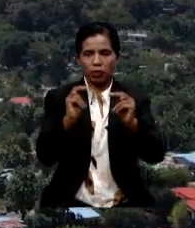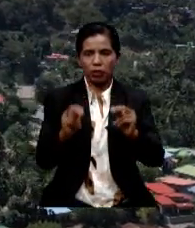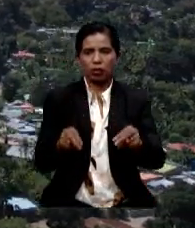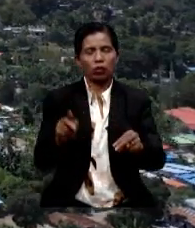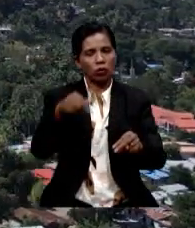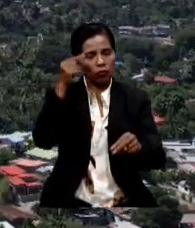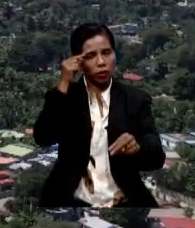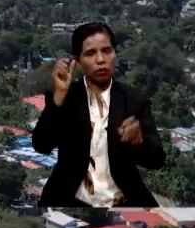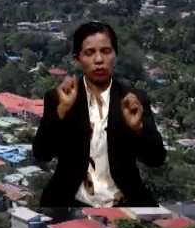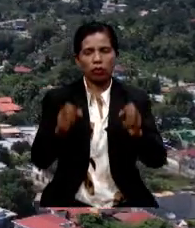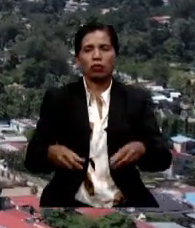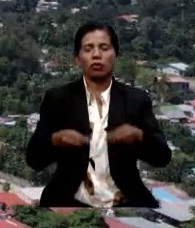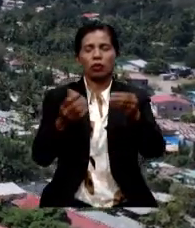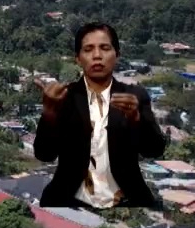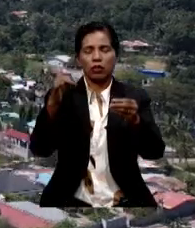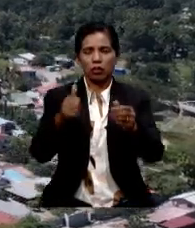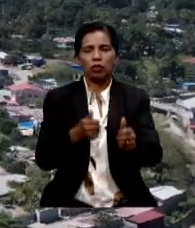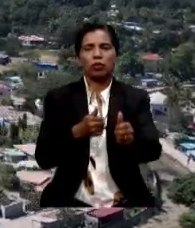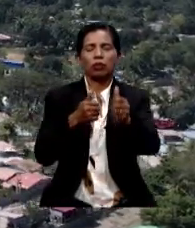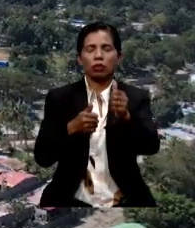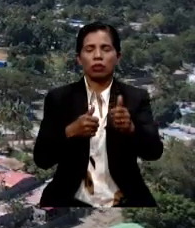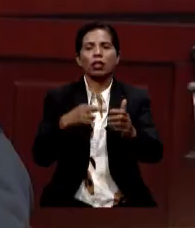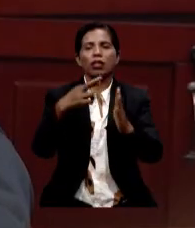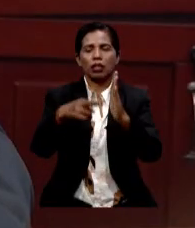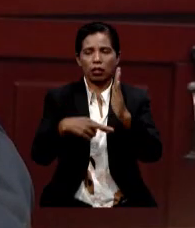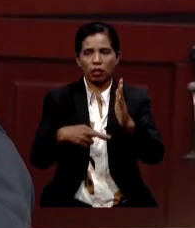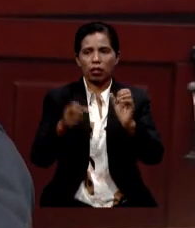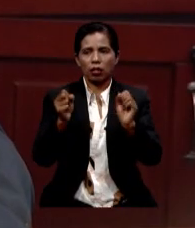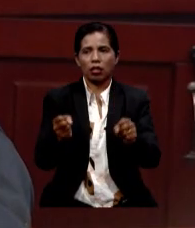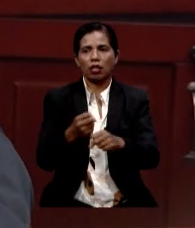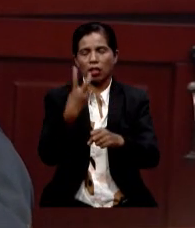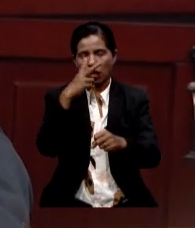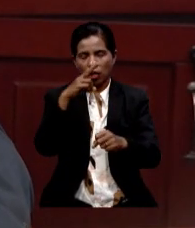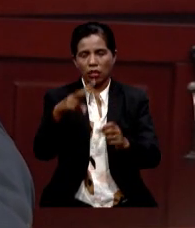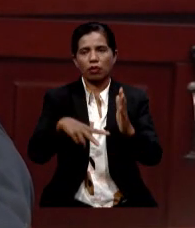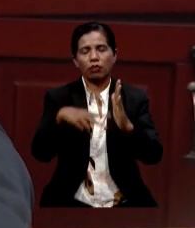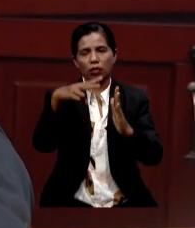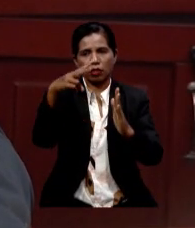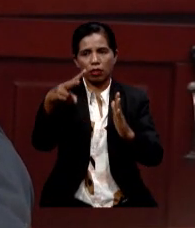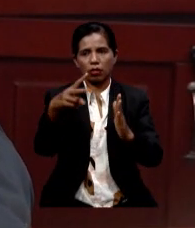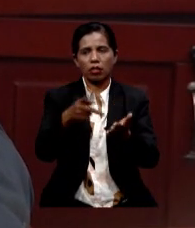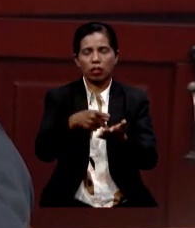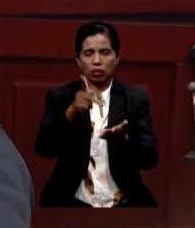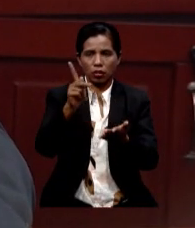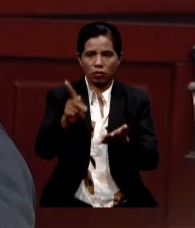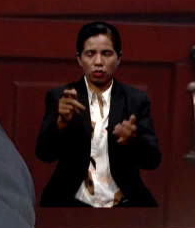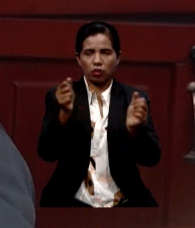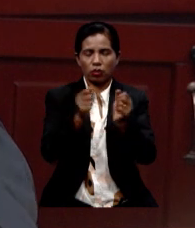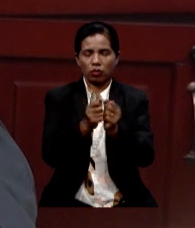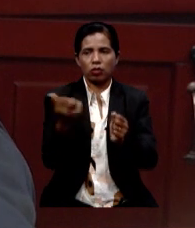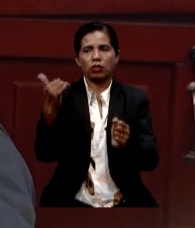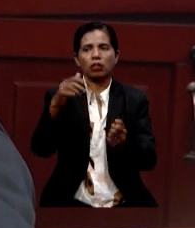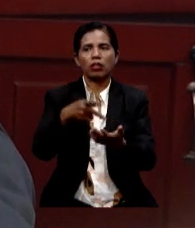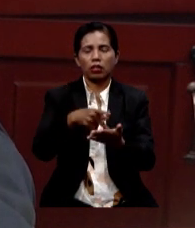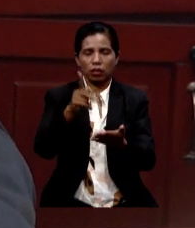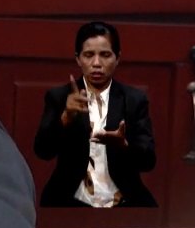se for basira tuir medidas nem bem se ocupa haro haremos o valor de renda valor de custo raia né ho ser nem bem a se